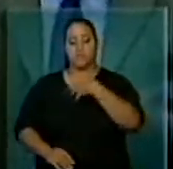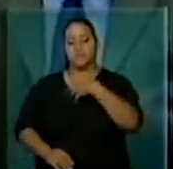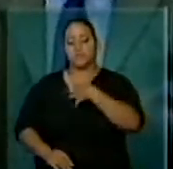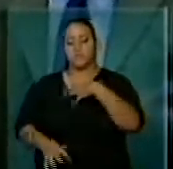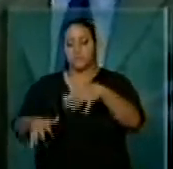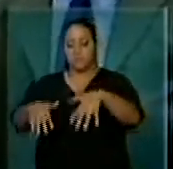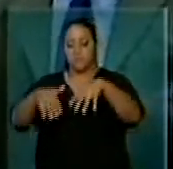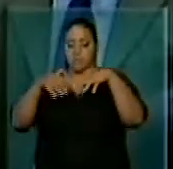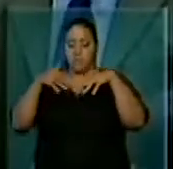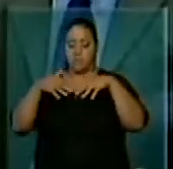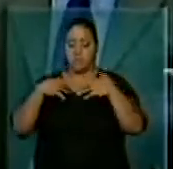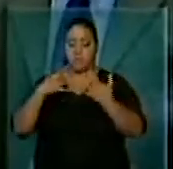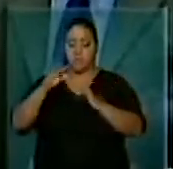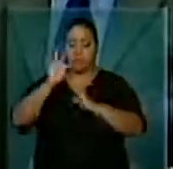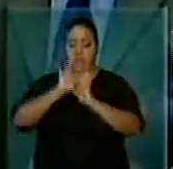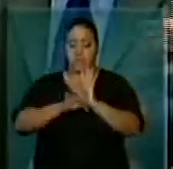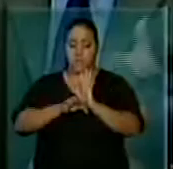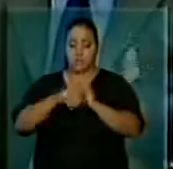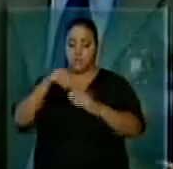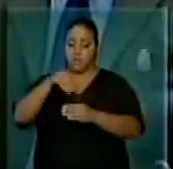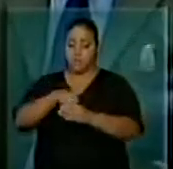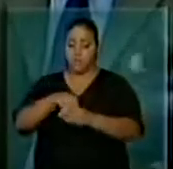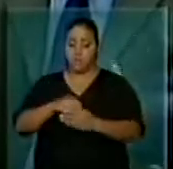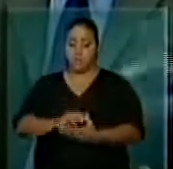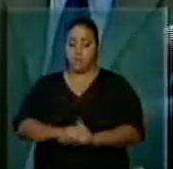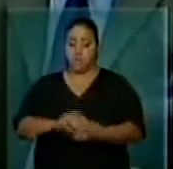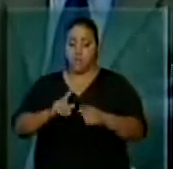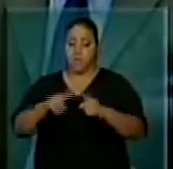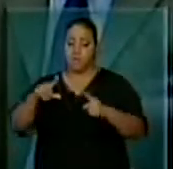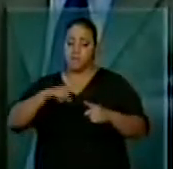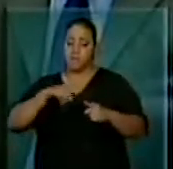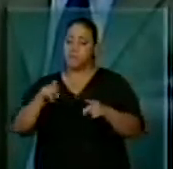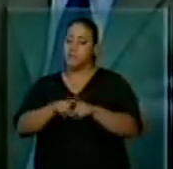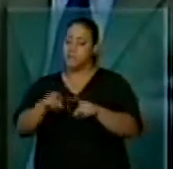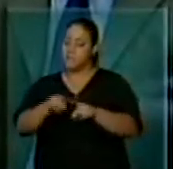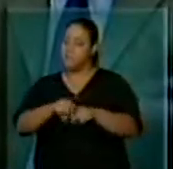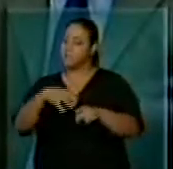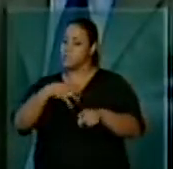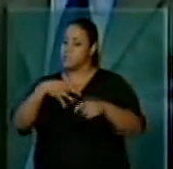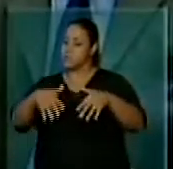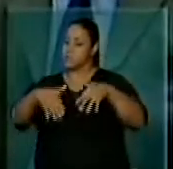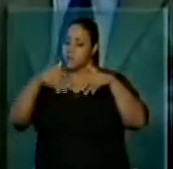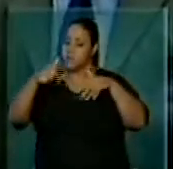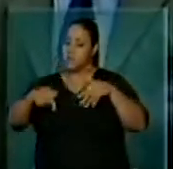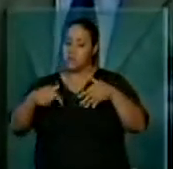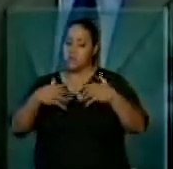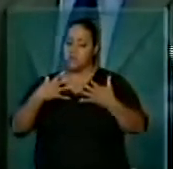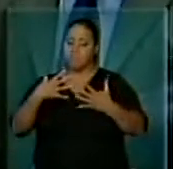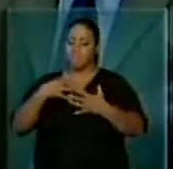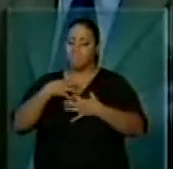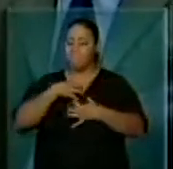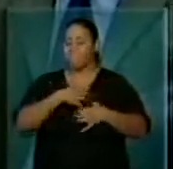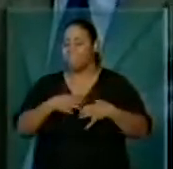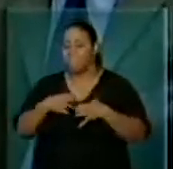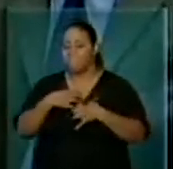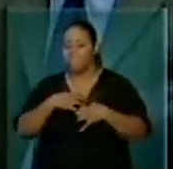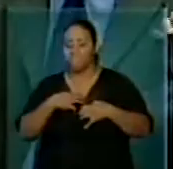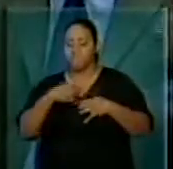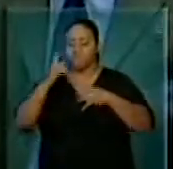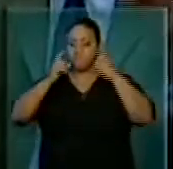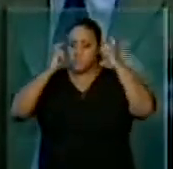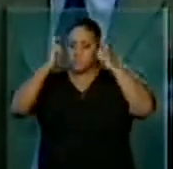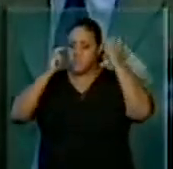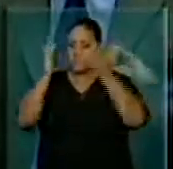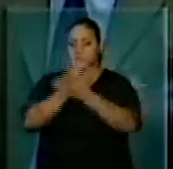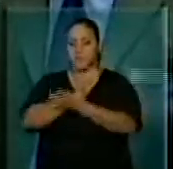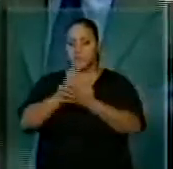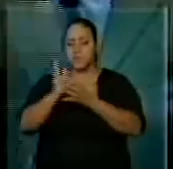é